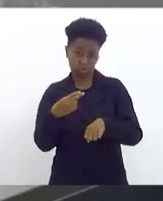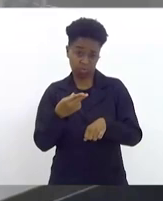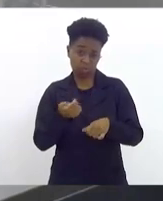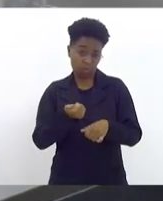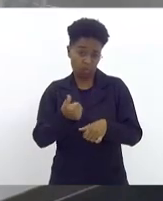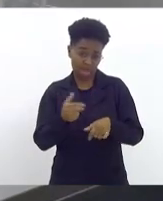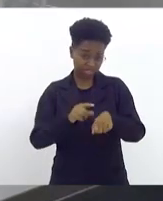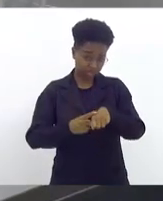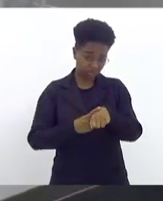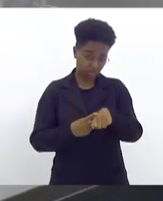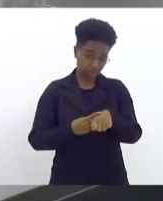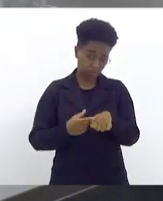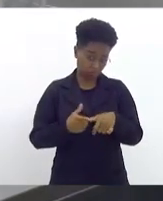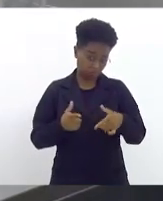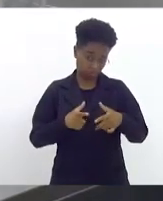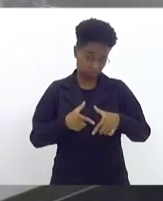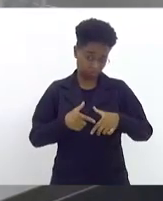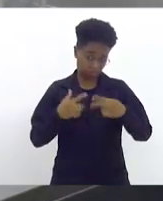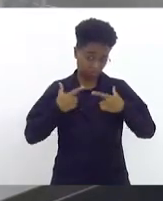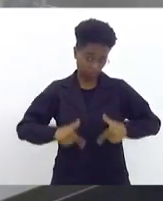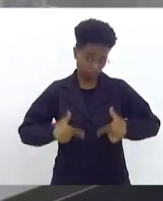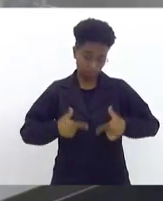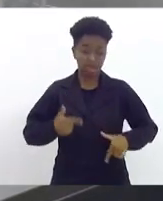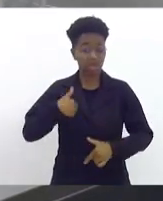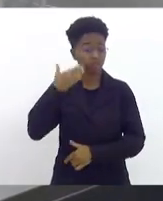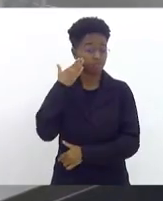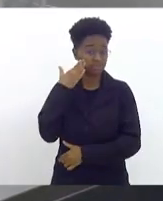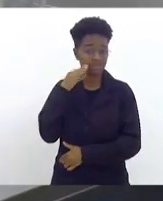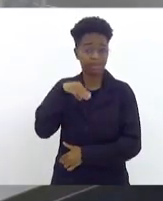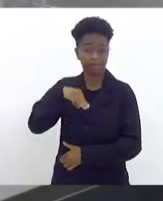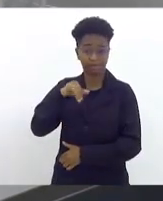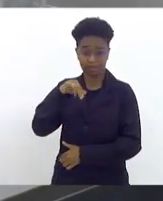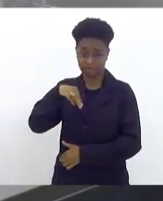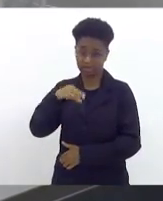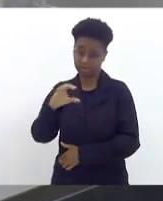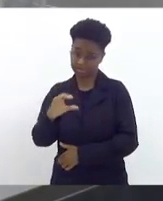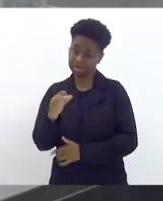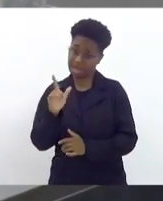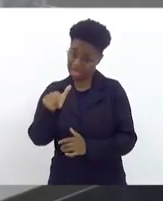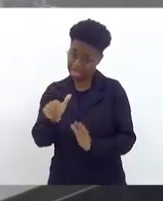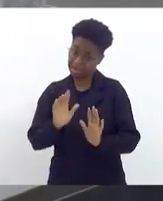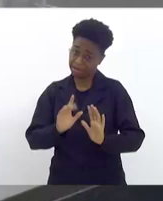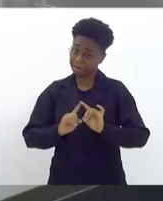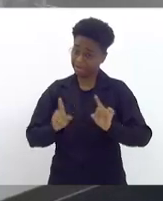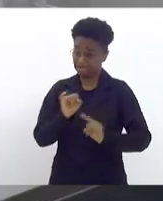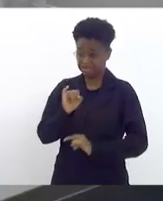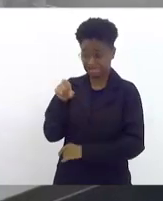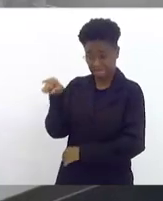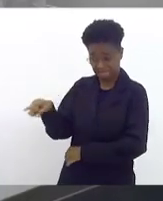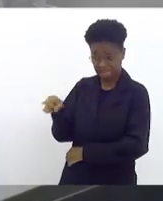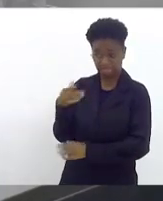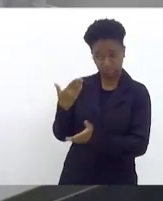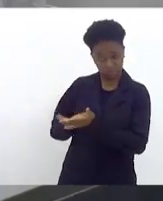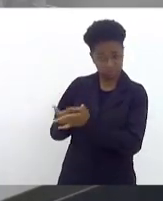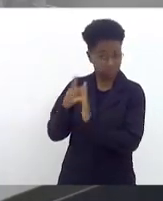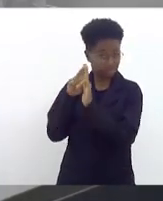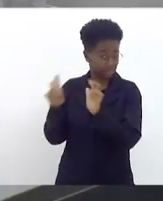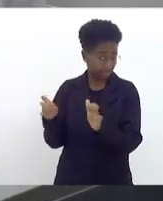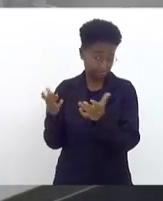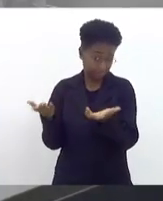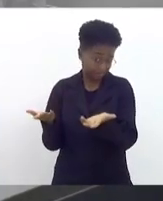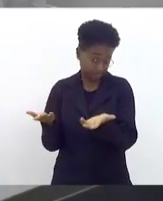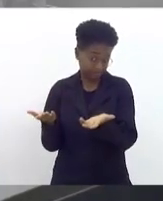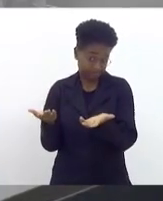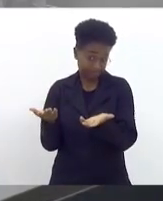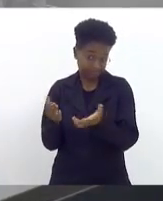sei que o deputado olha se transformou já era um especialista nessa Seara Não não sou